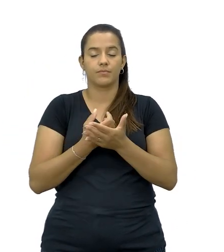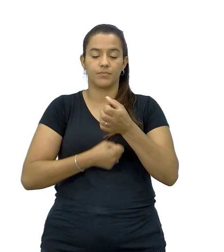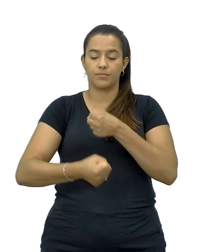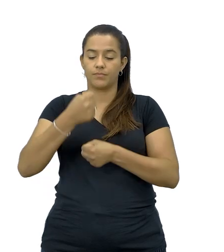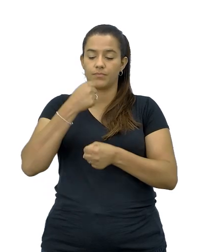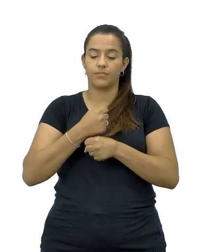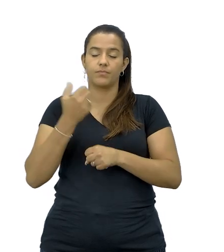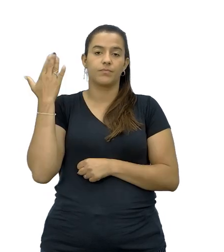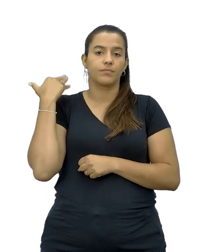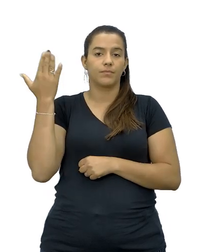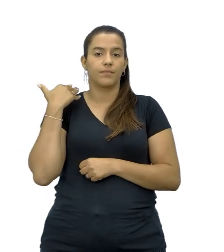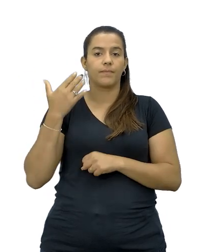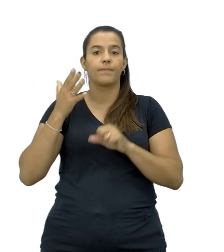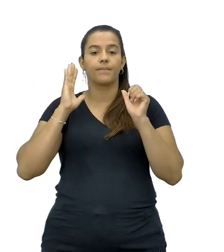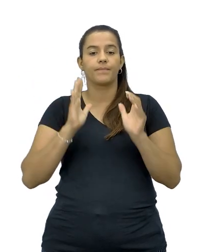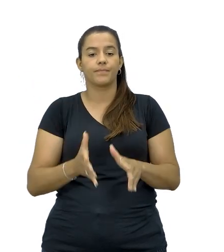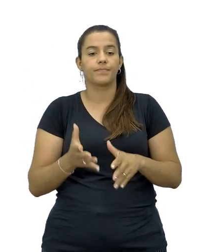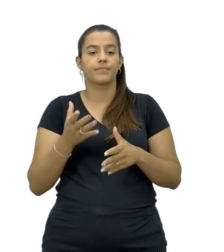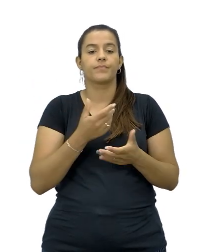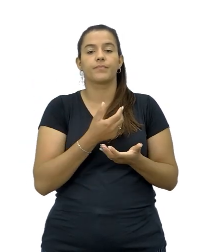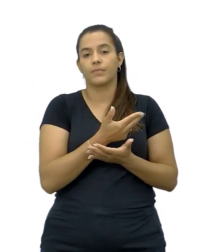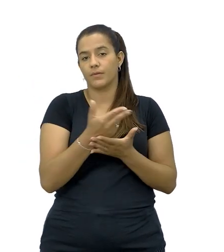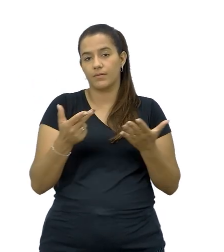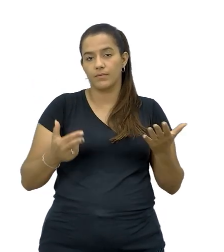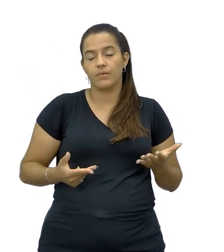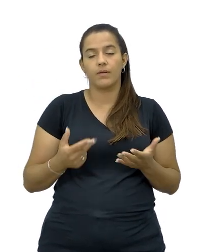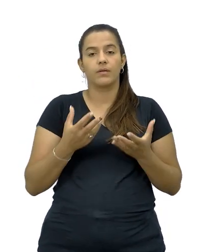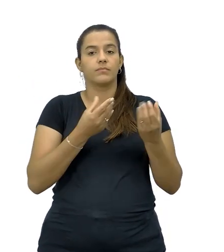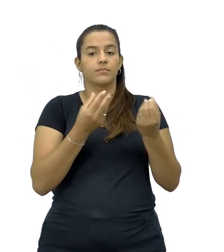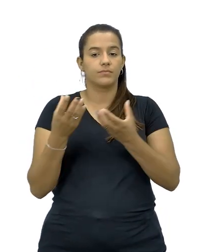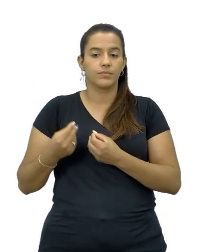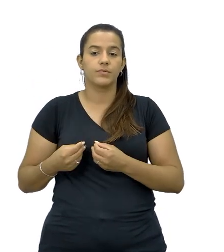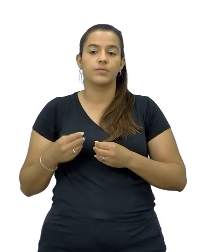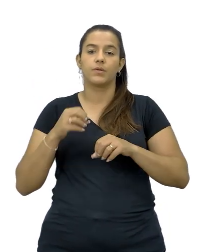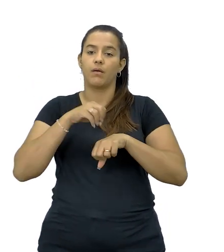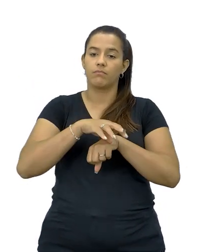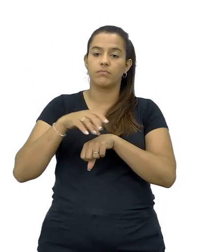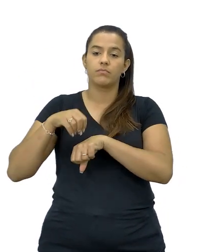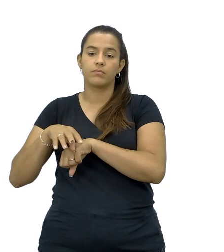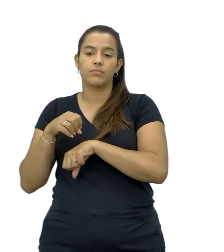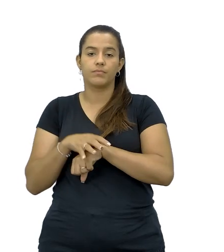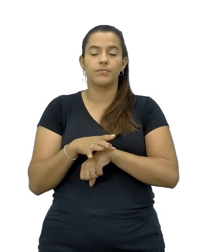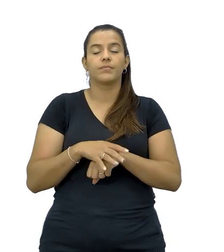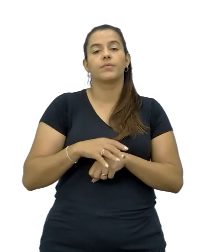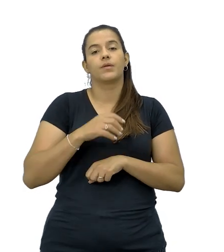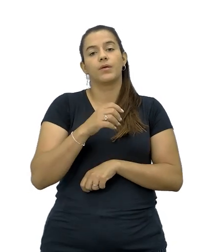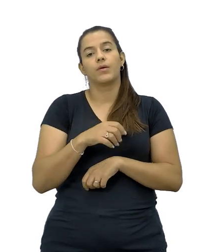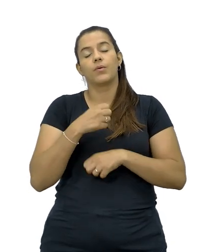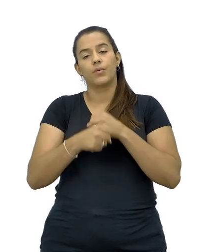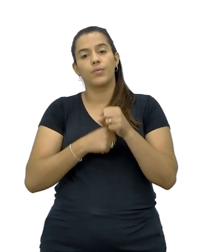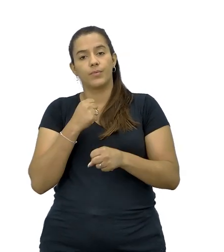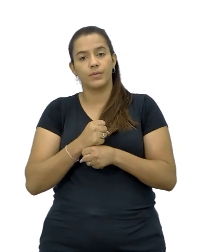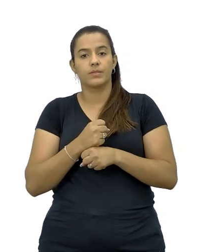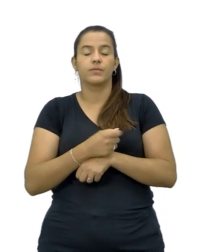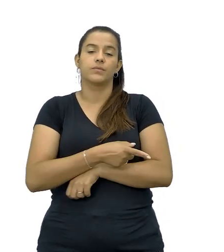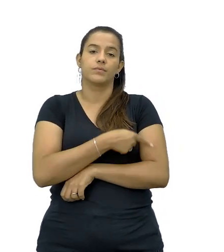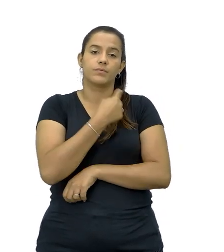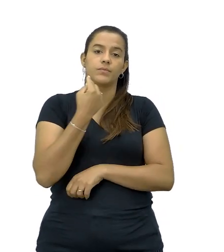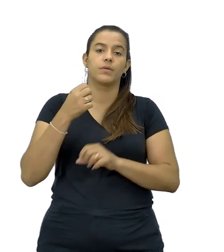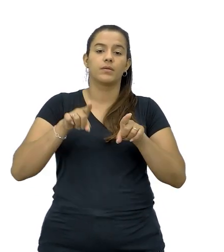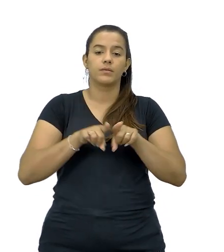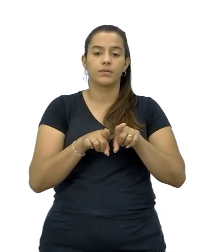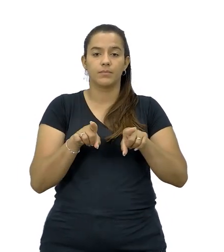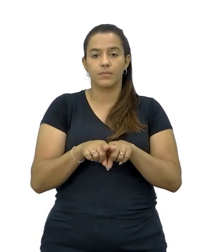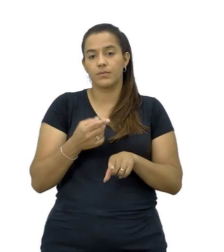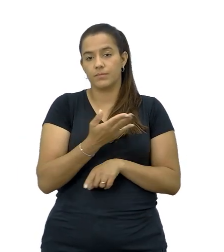houve bastante orientações nesse sentido, nas formações ano-séries, né, os professores mesmo da rede